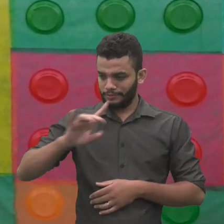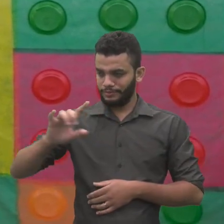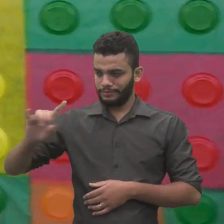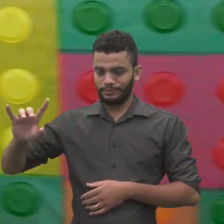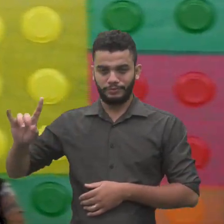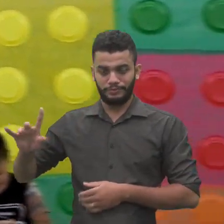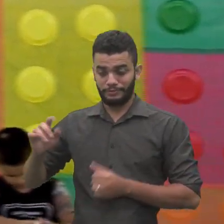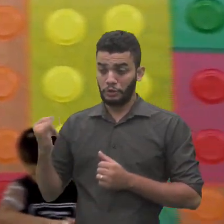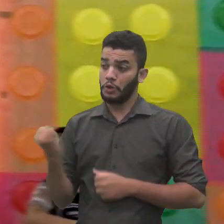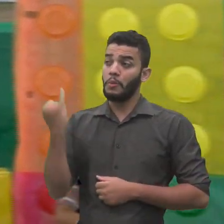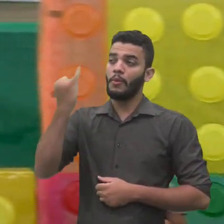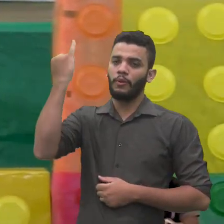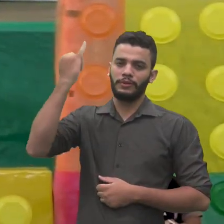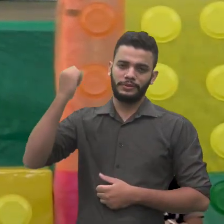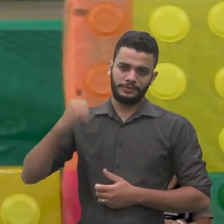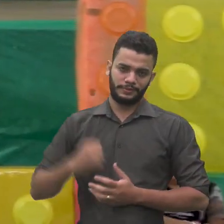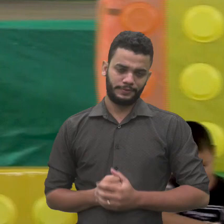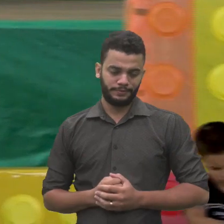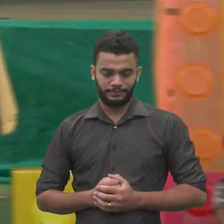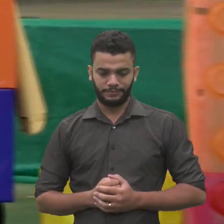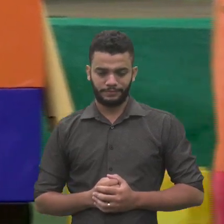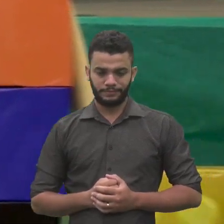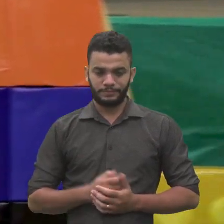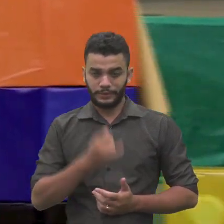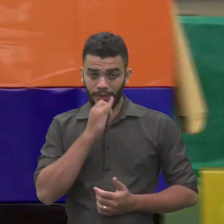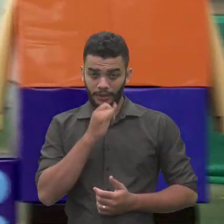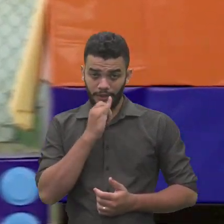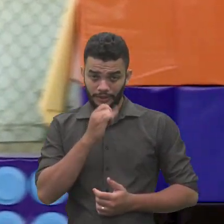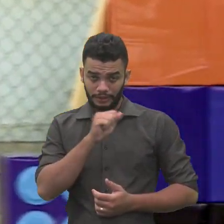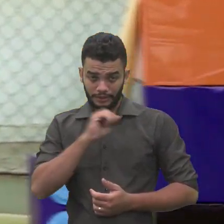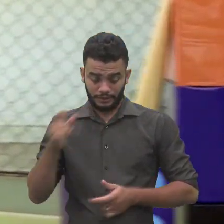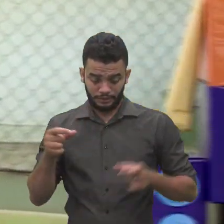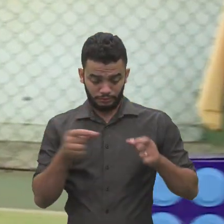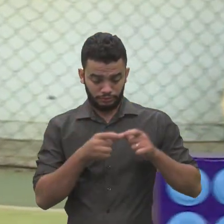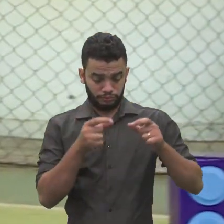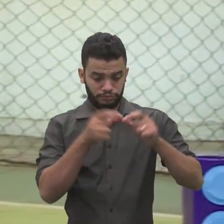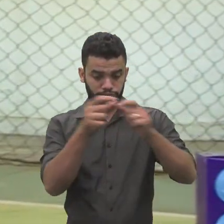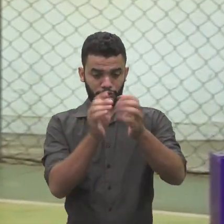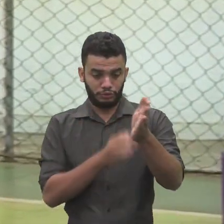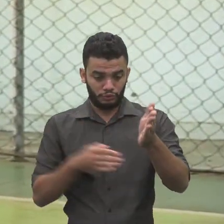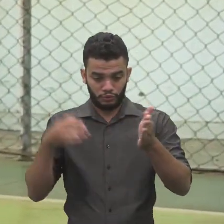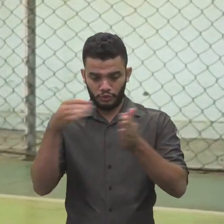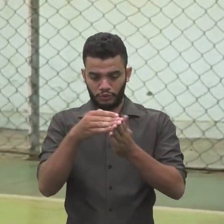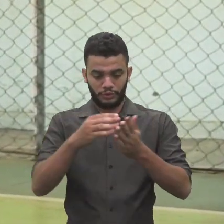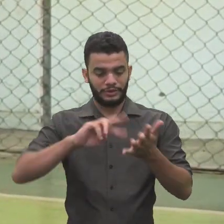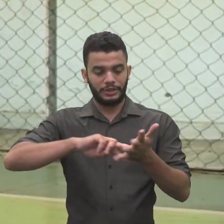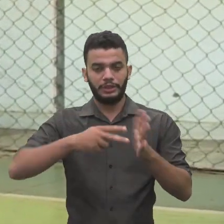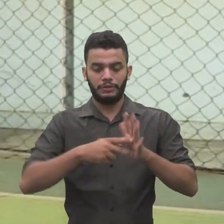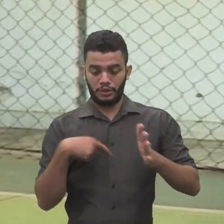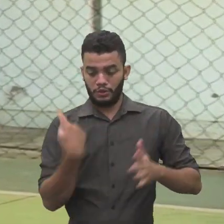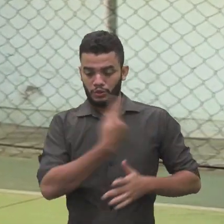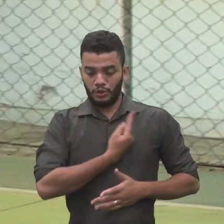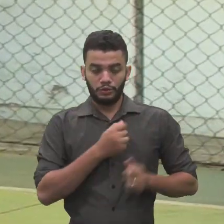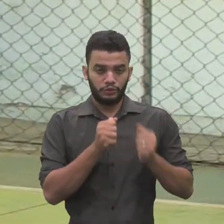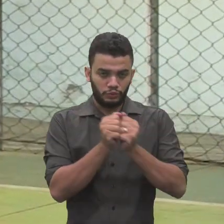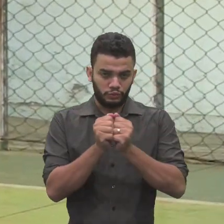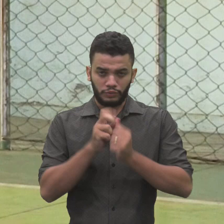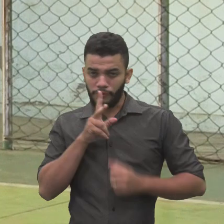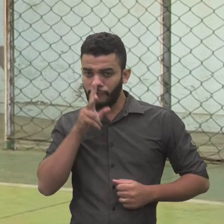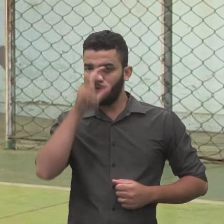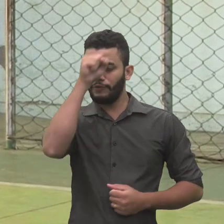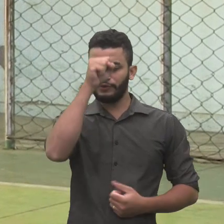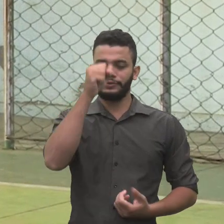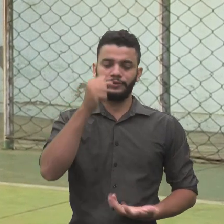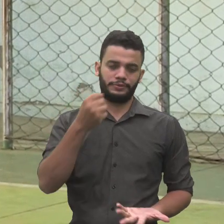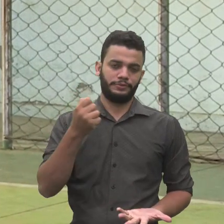ali. Por quê? Juntando todos, nós faremos diferença, é verdade? E vamos chegar a um